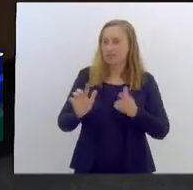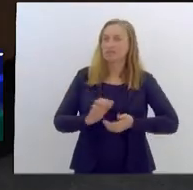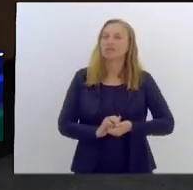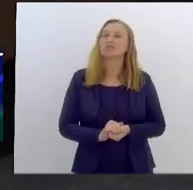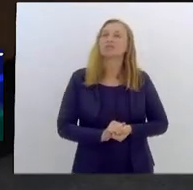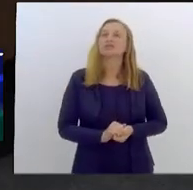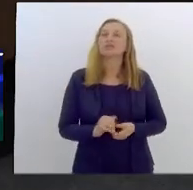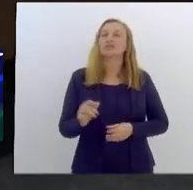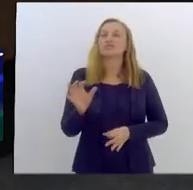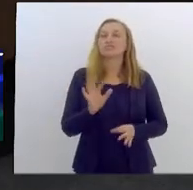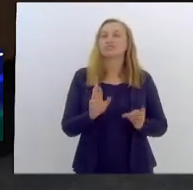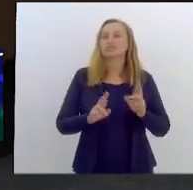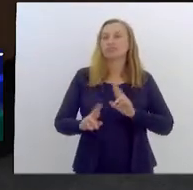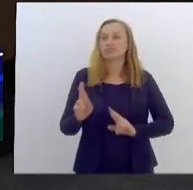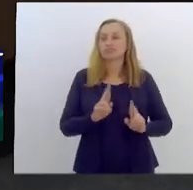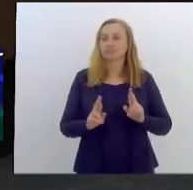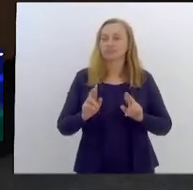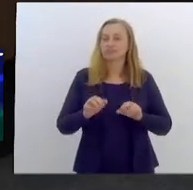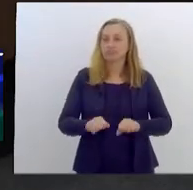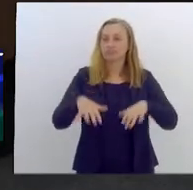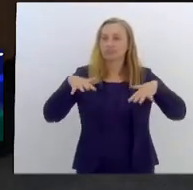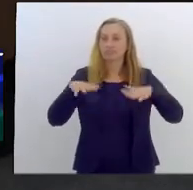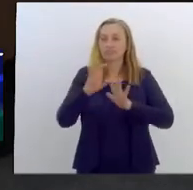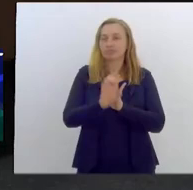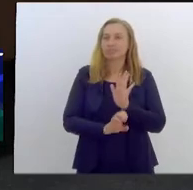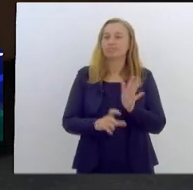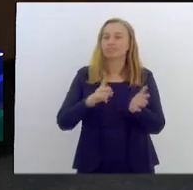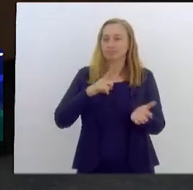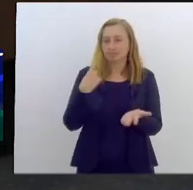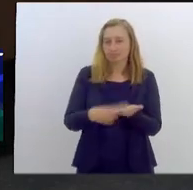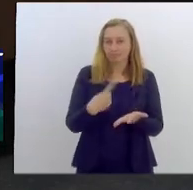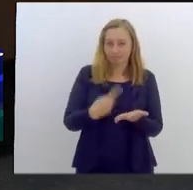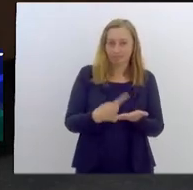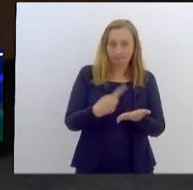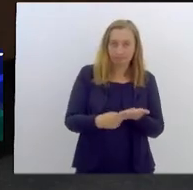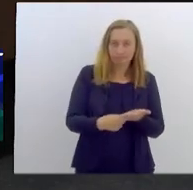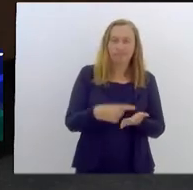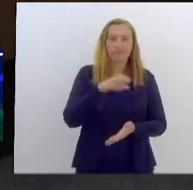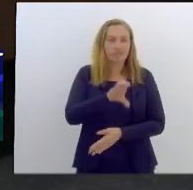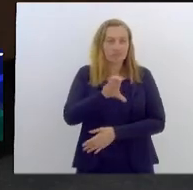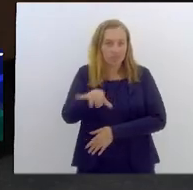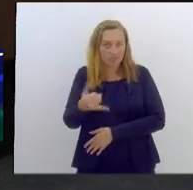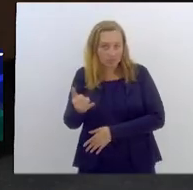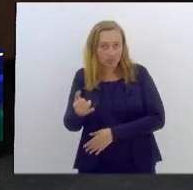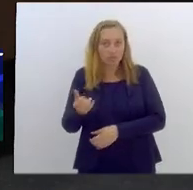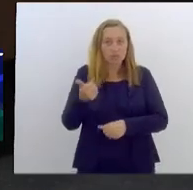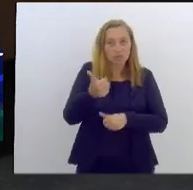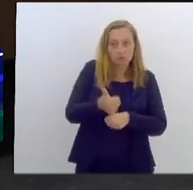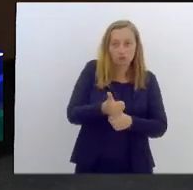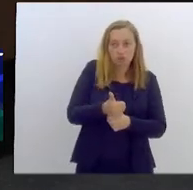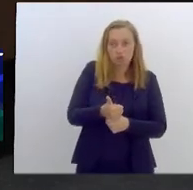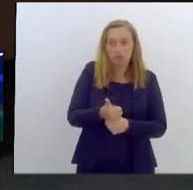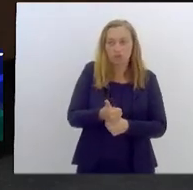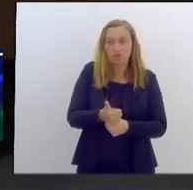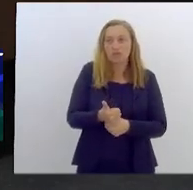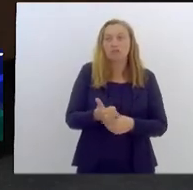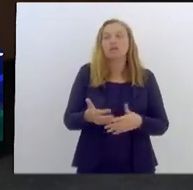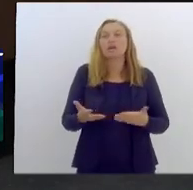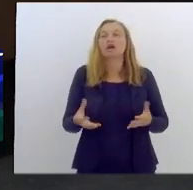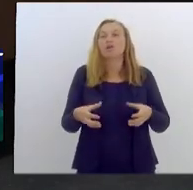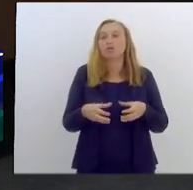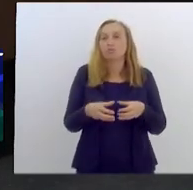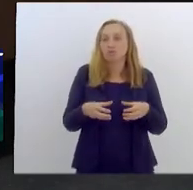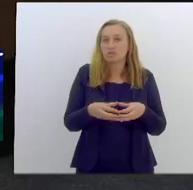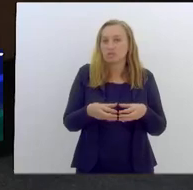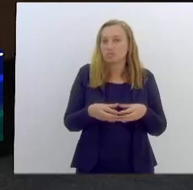às emendas de plenário, como houve acordo com a CCJ no substitutivo, a Comissão